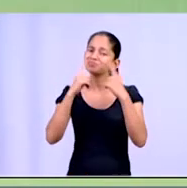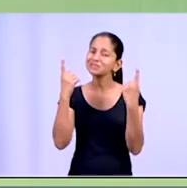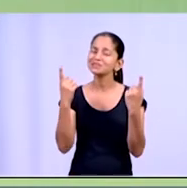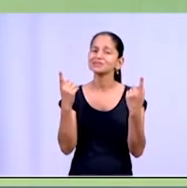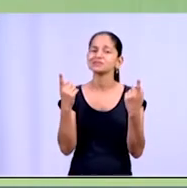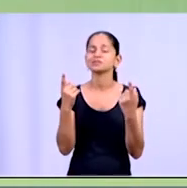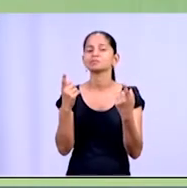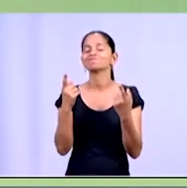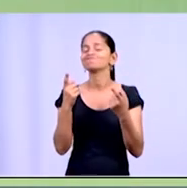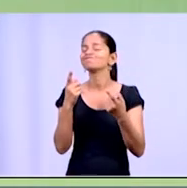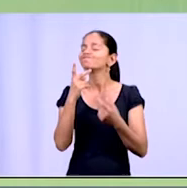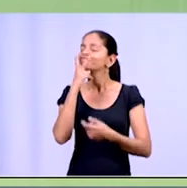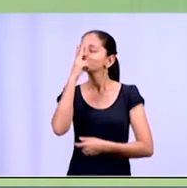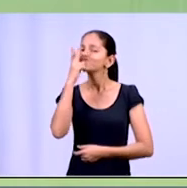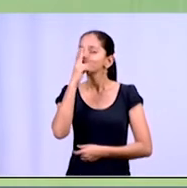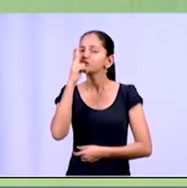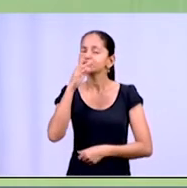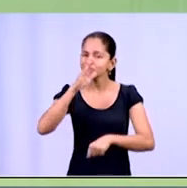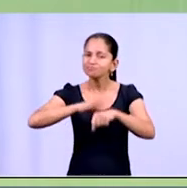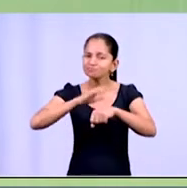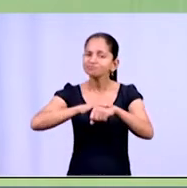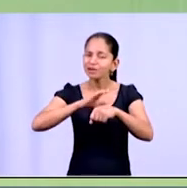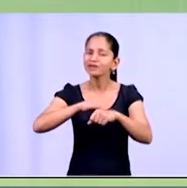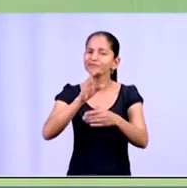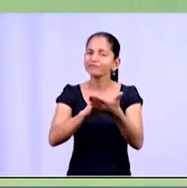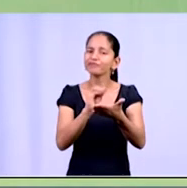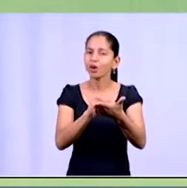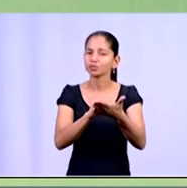assim, eu gostaria de aprender mais.